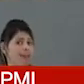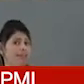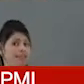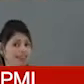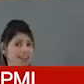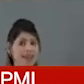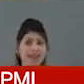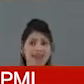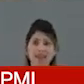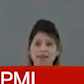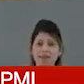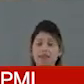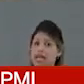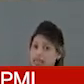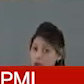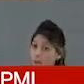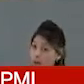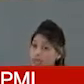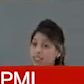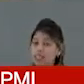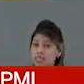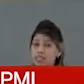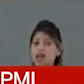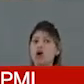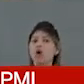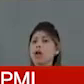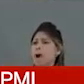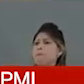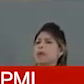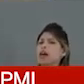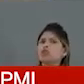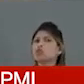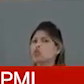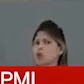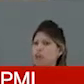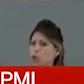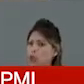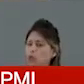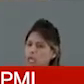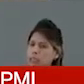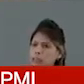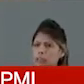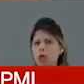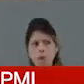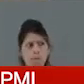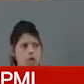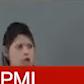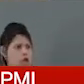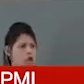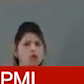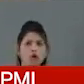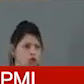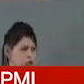que a posição, né, a base do governo não terá nenhum tipo de receio, medo de chamar aqui